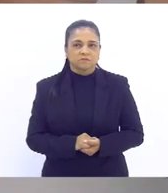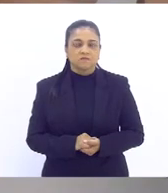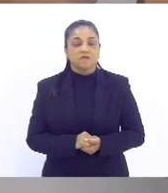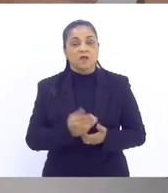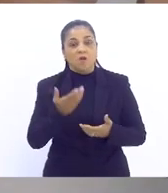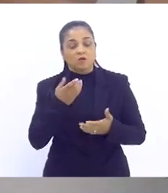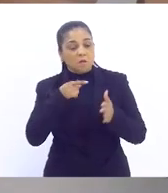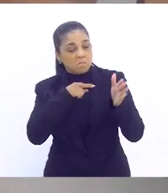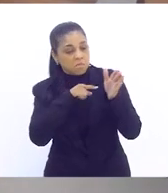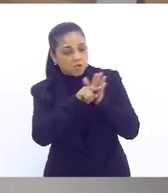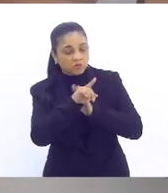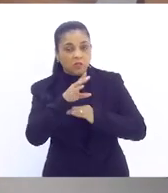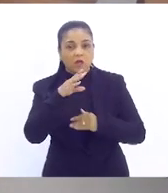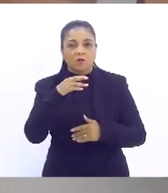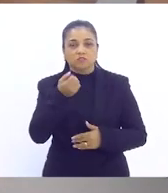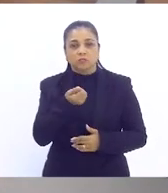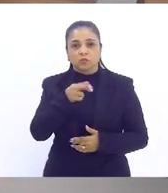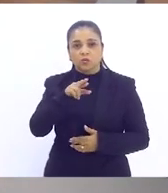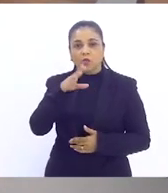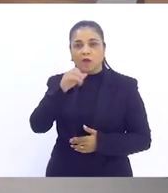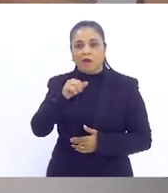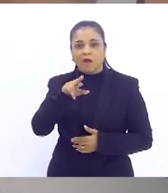a tocar